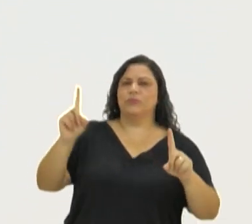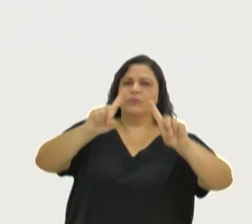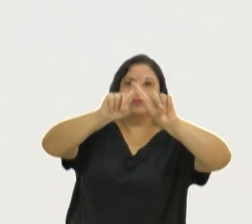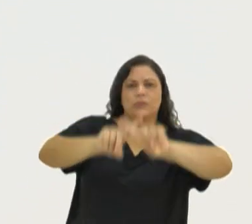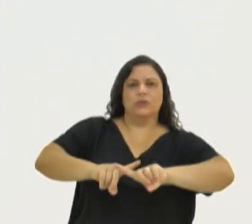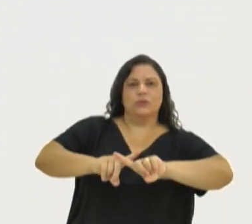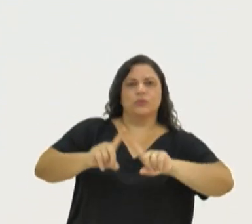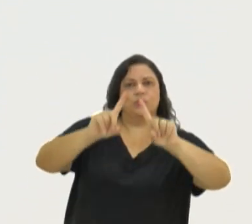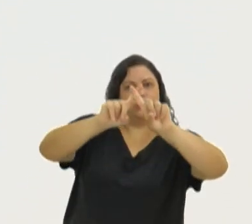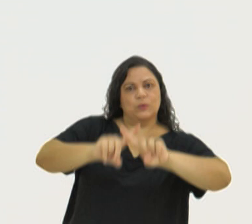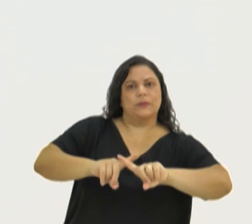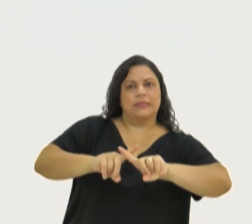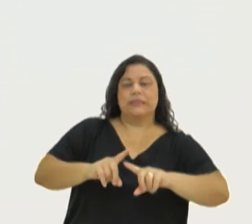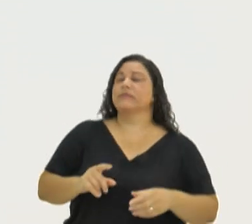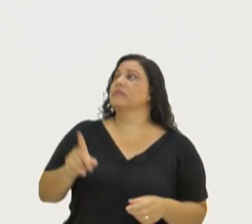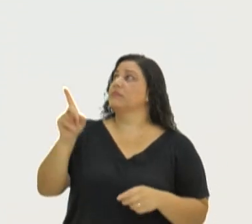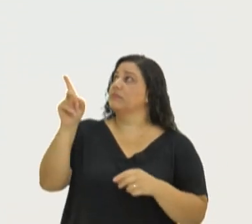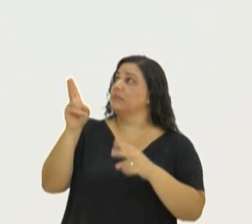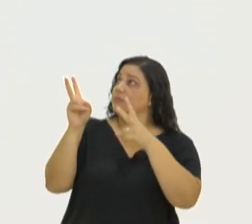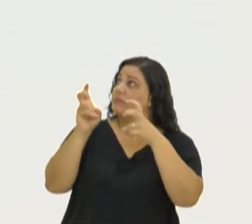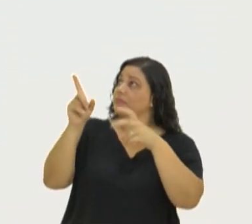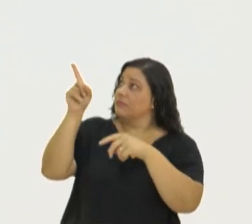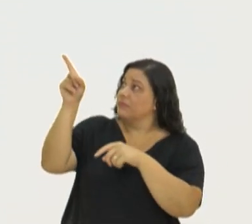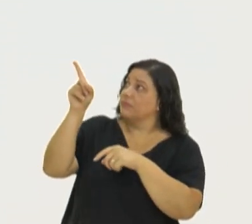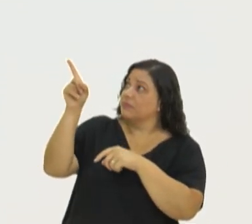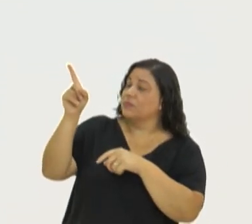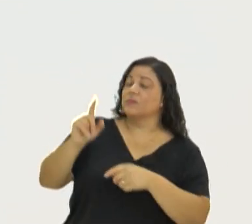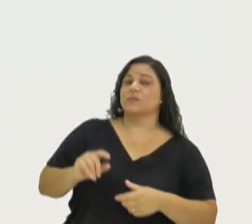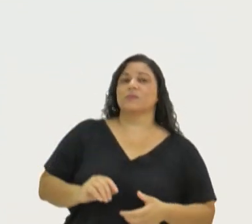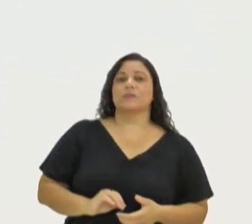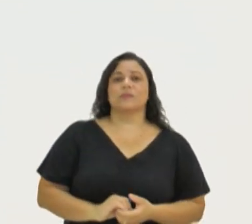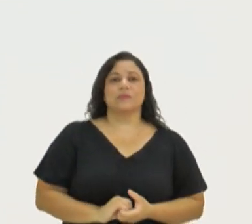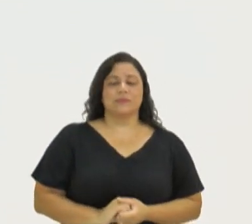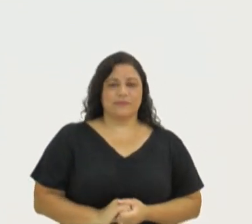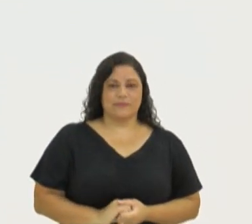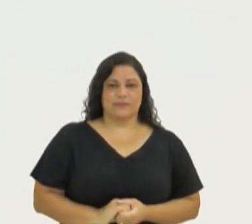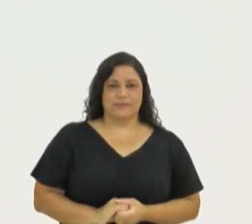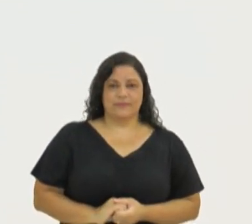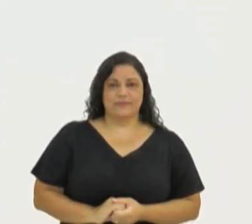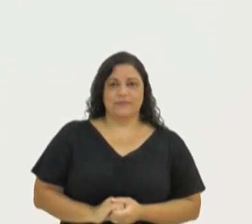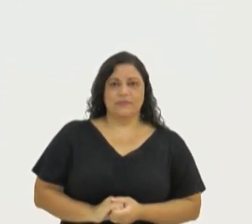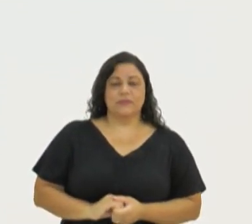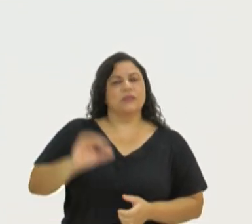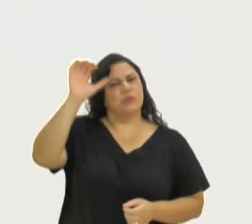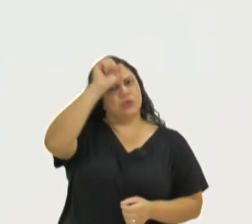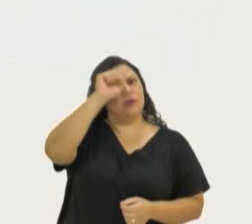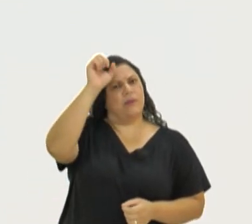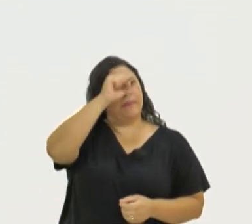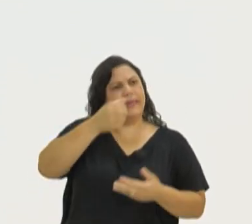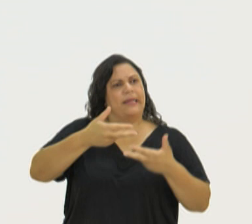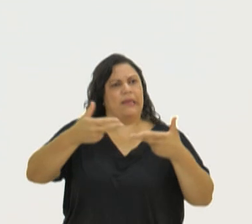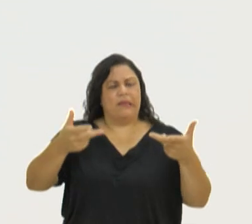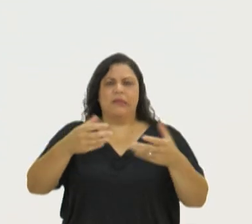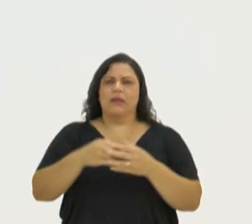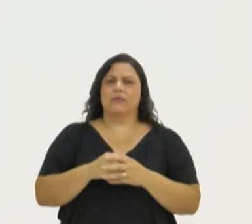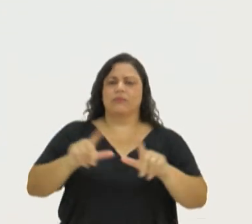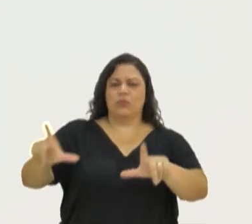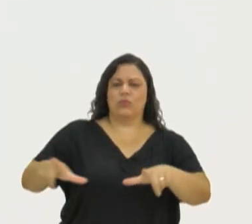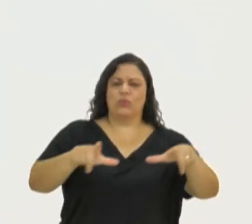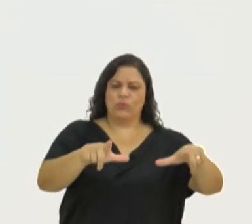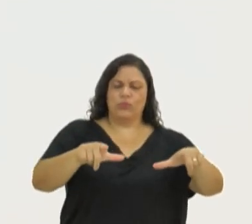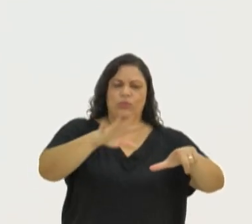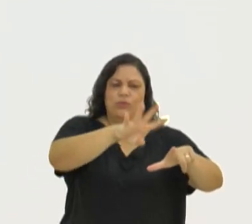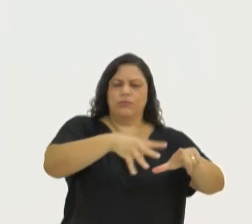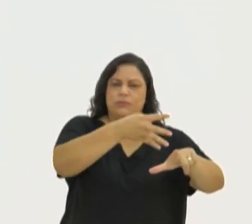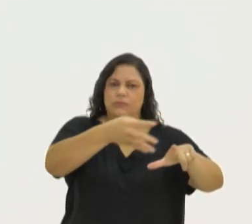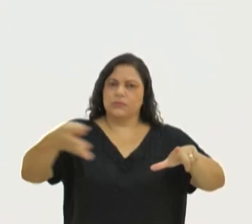Aqui nós temos alguns recursos para aprendizado, assim como a gente pode brincar aqui montando o tabuleiro, enfim.